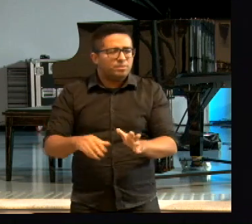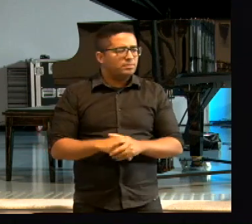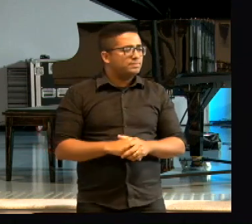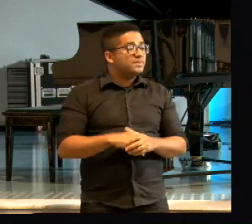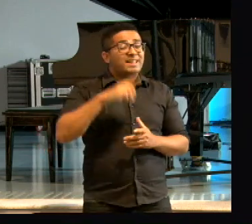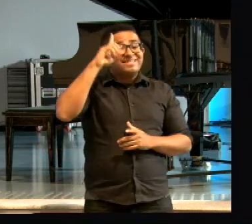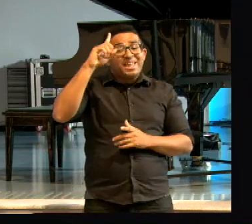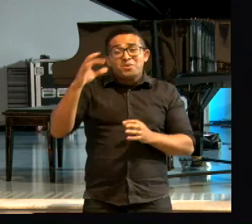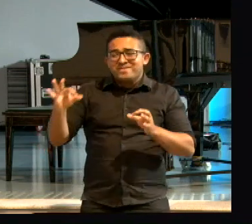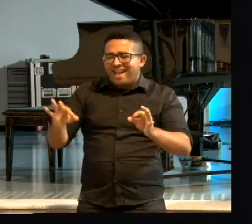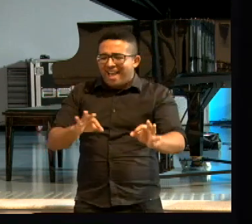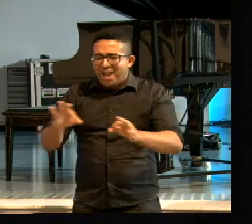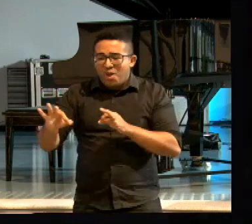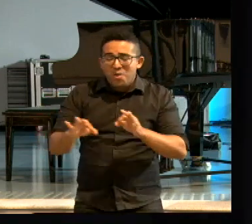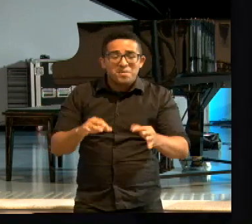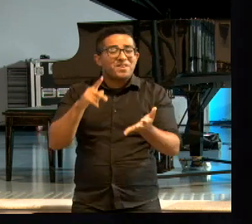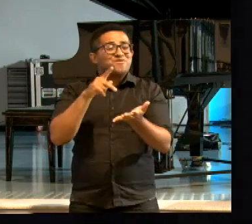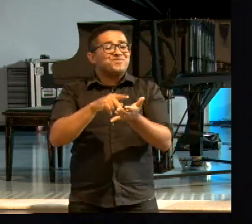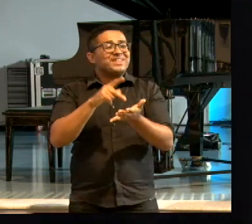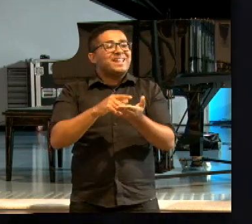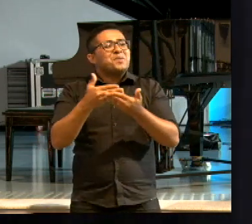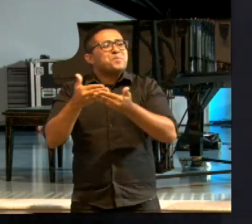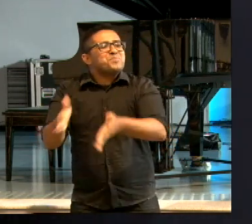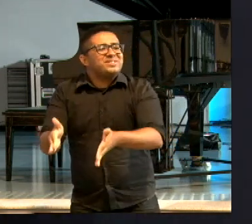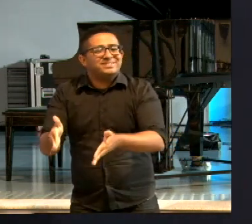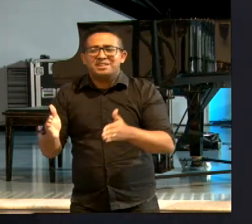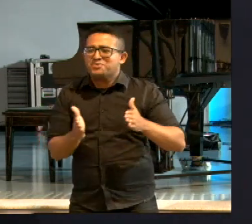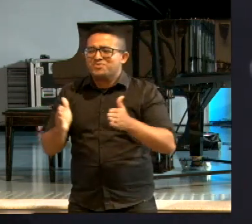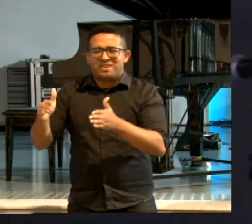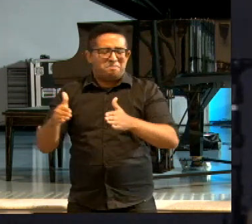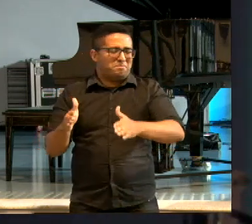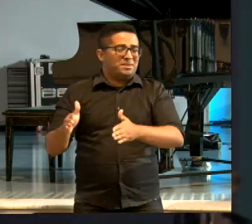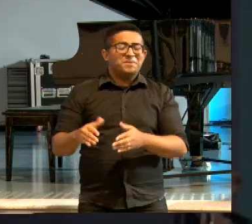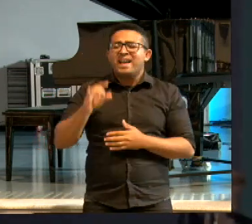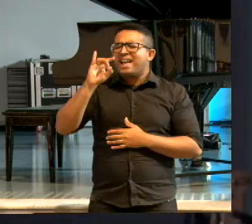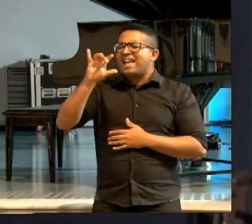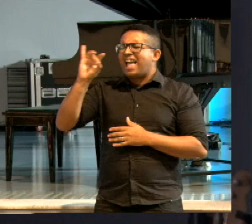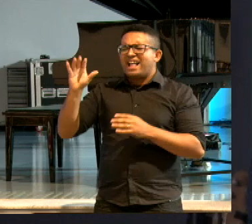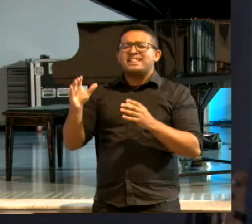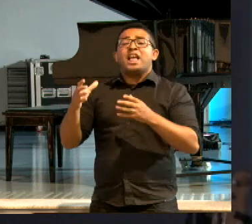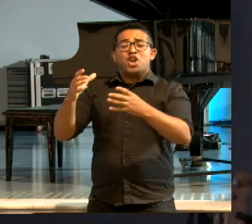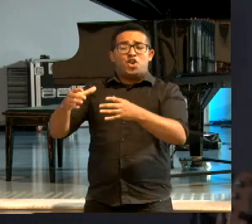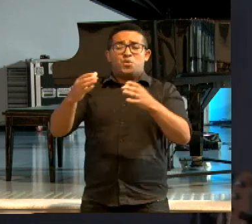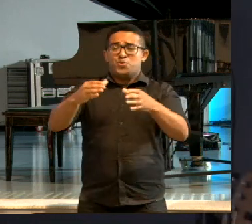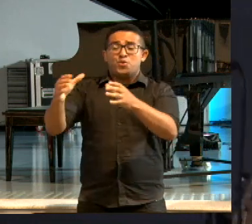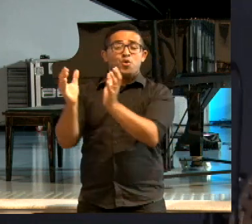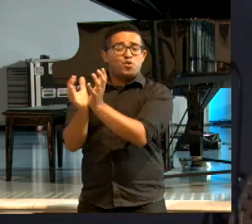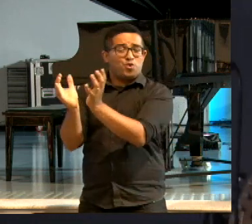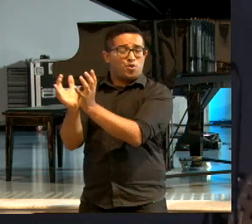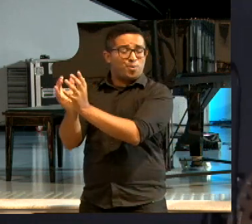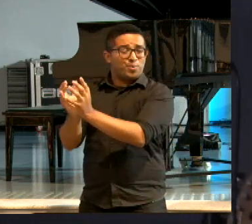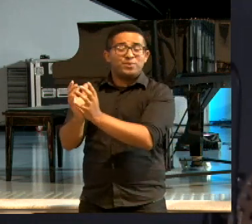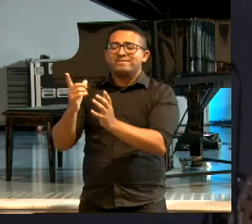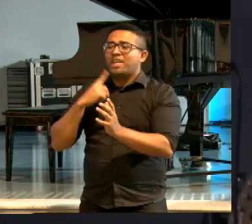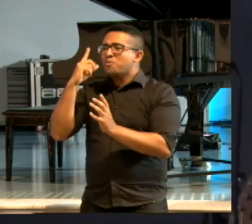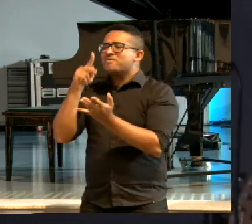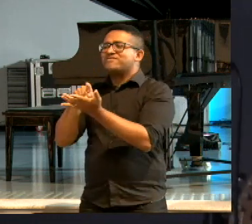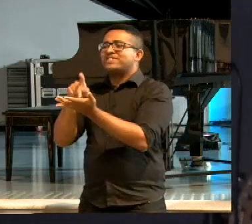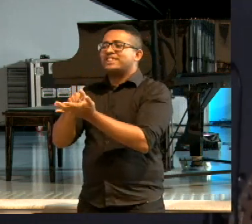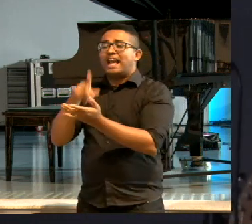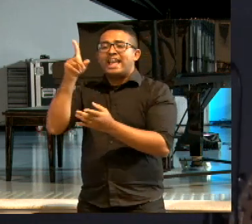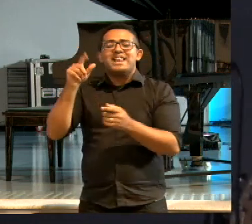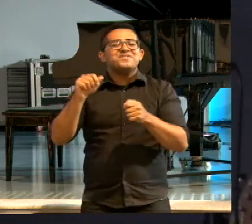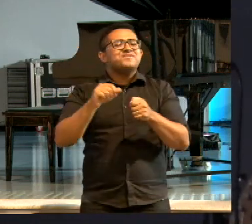restaurando verdades que foram perdidas ao longo do caminho. E cada grupo que se levantou debaixo da revelação de uma verdade,